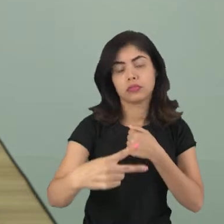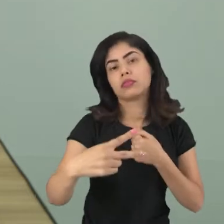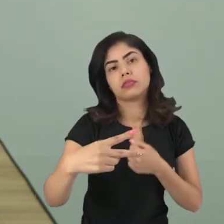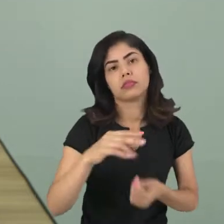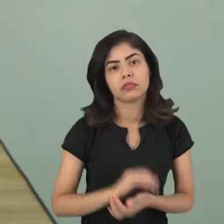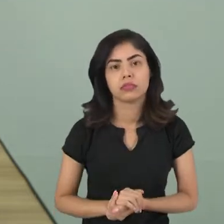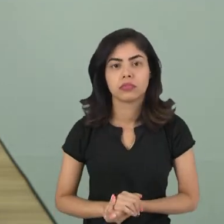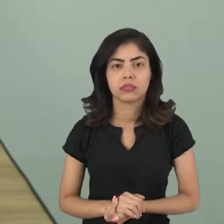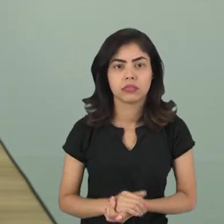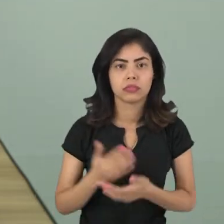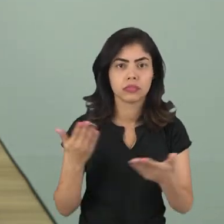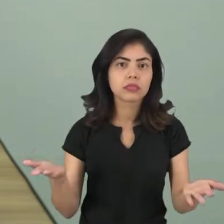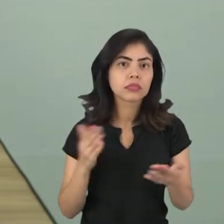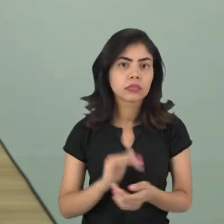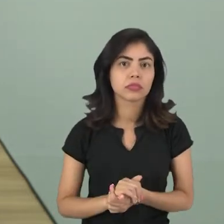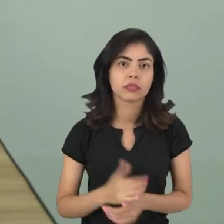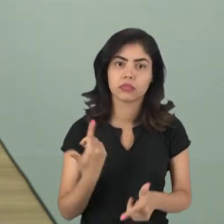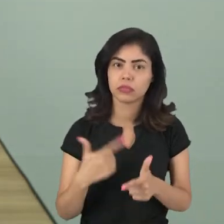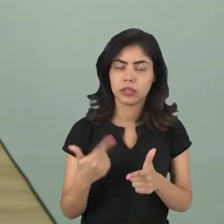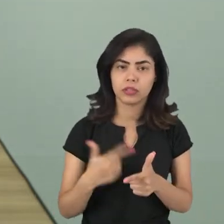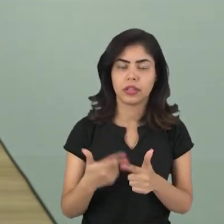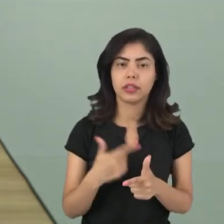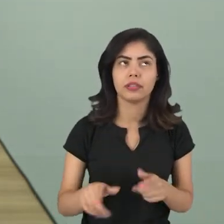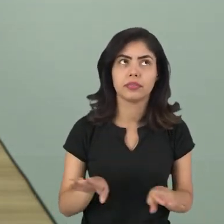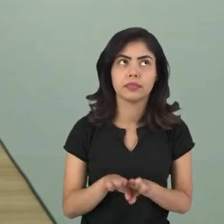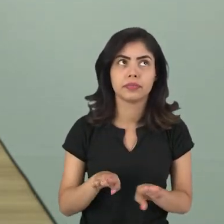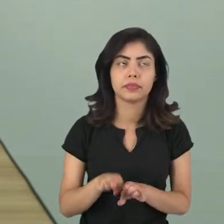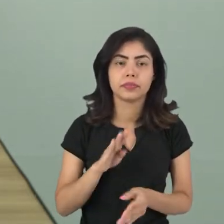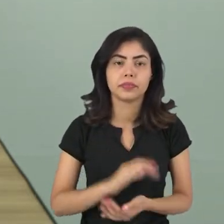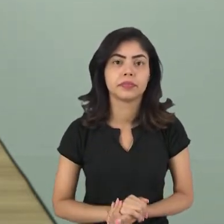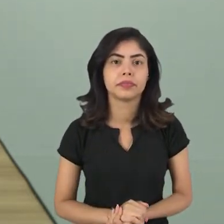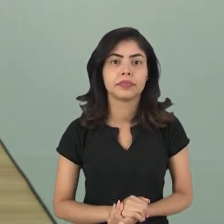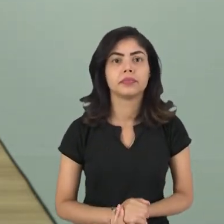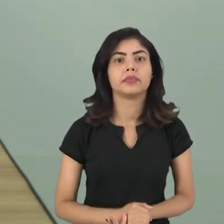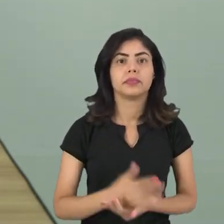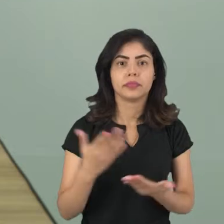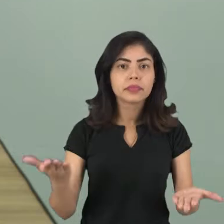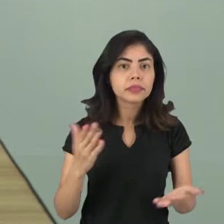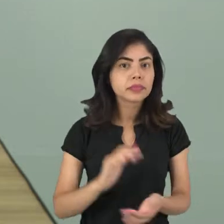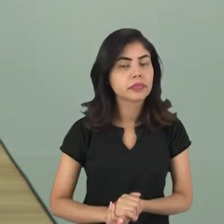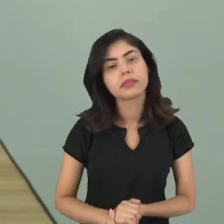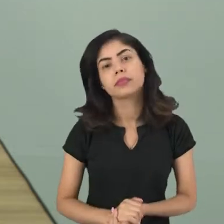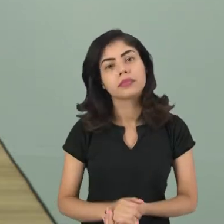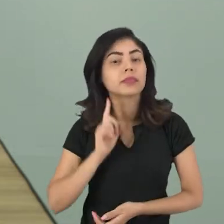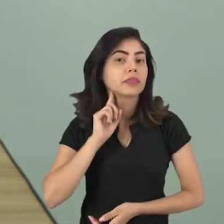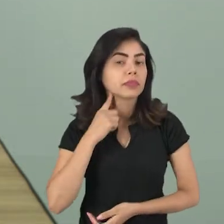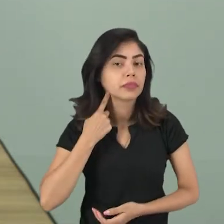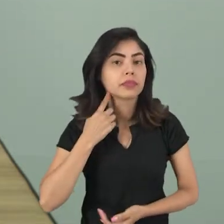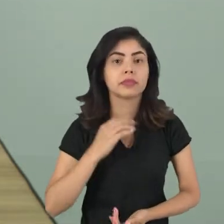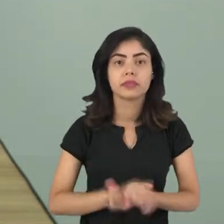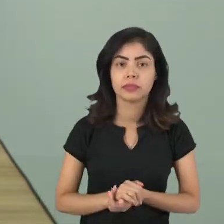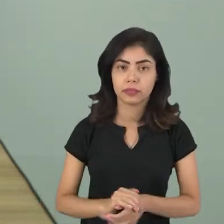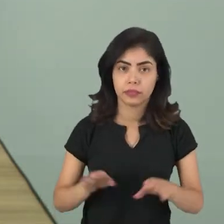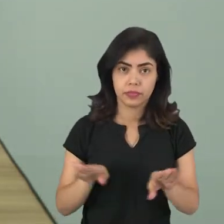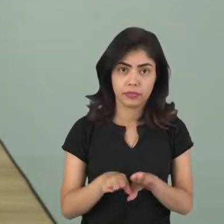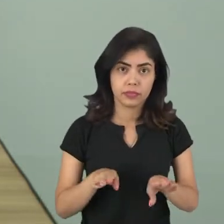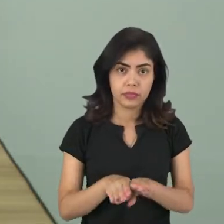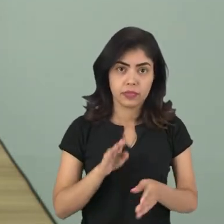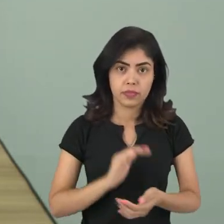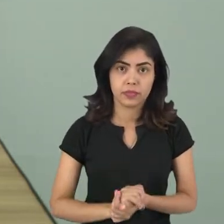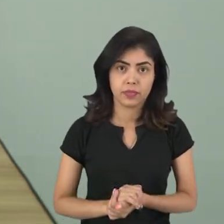que prejudica os mares, os rios e os lagos em poucos anos. E essa sujeira contamina,